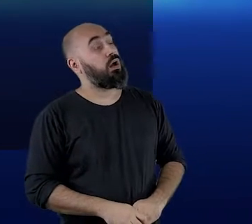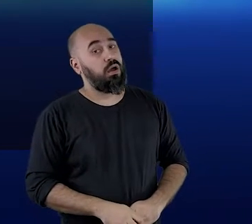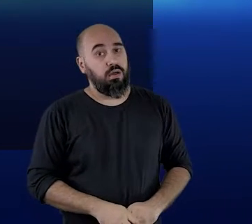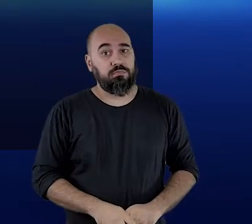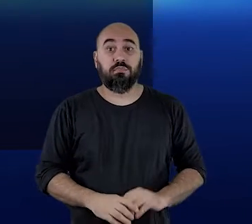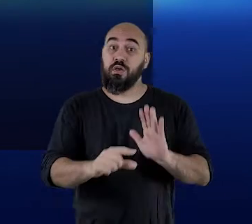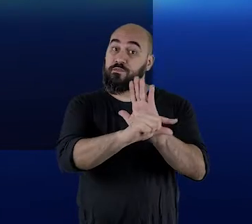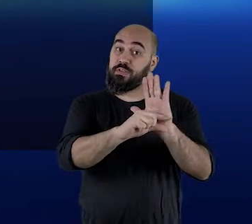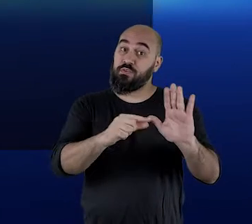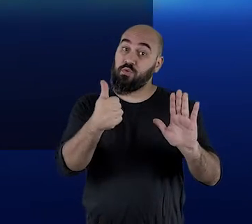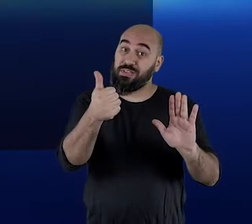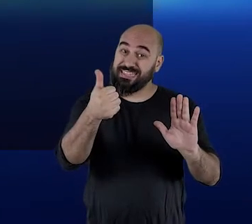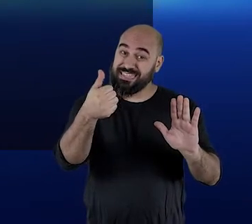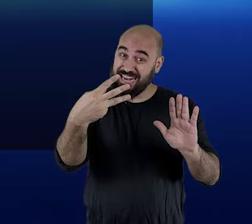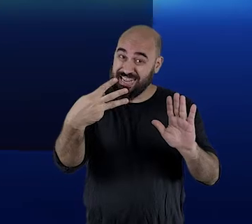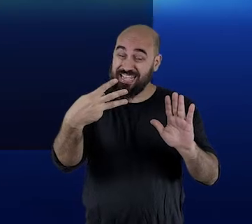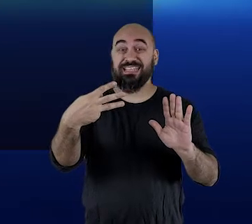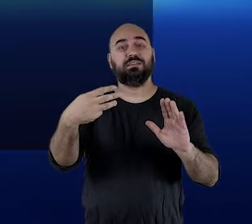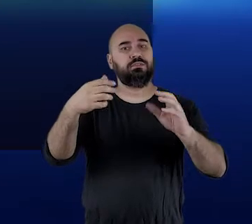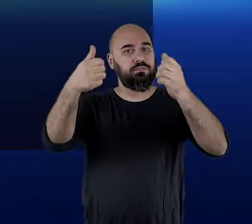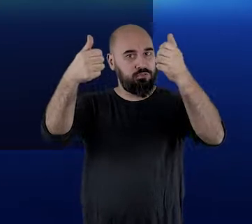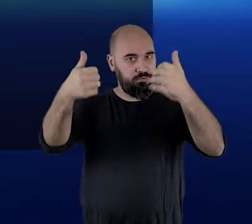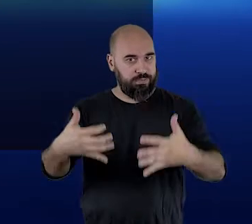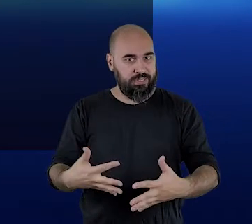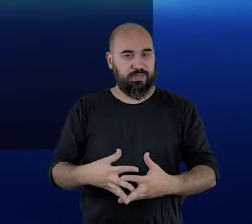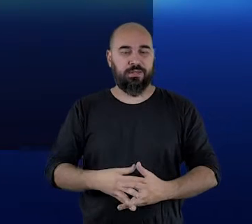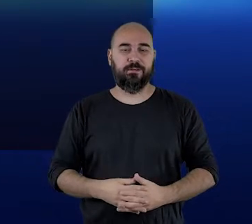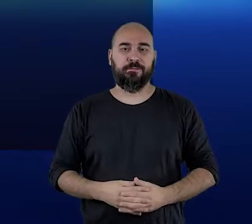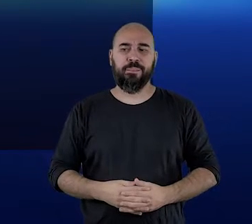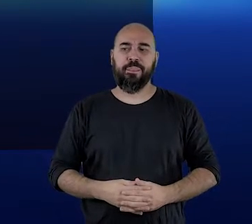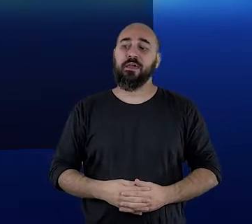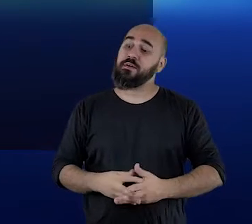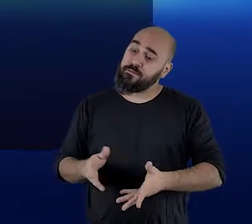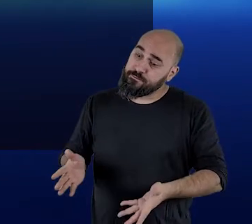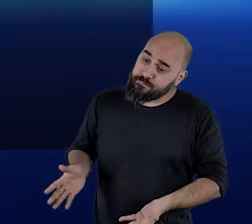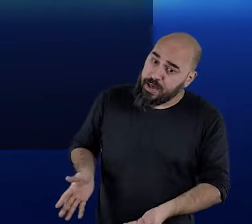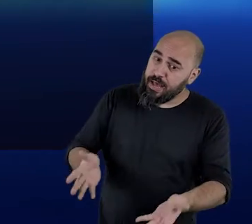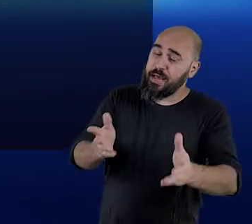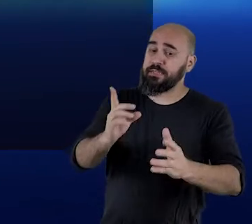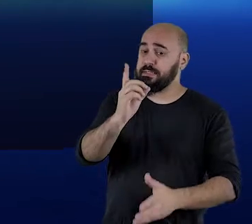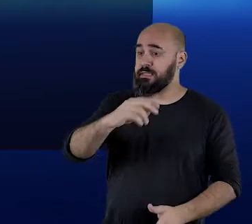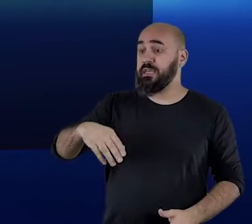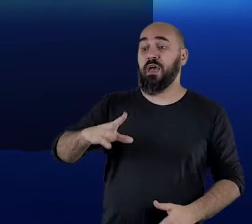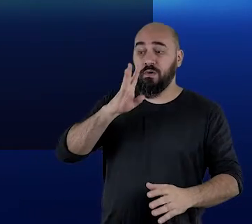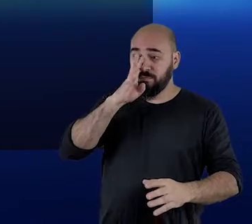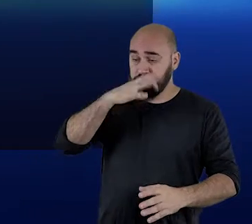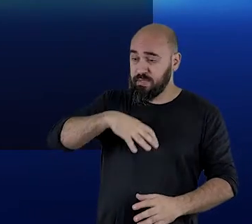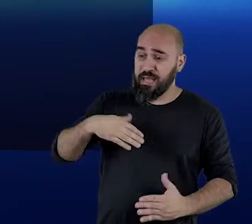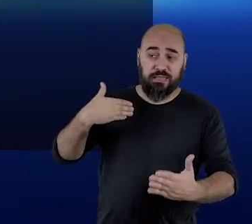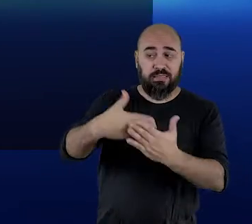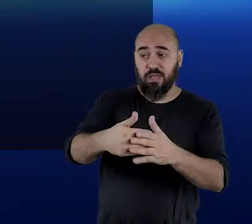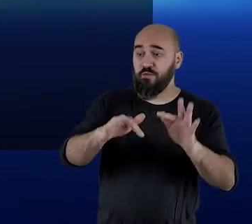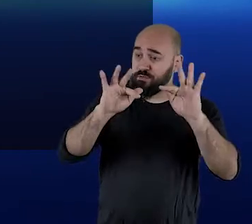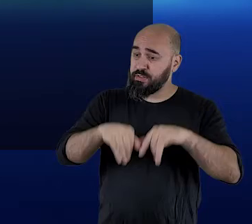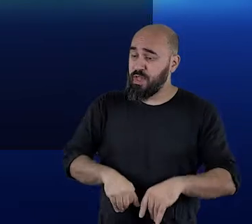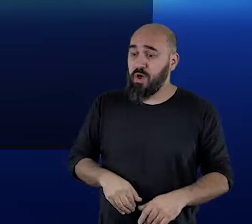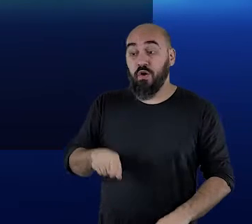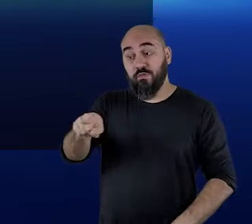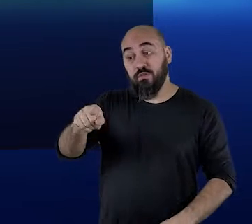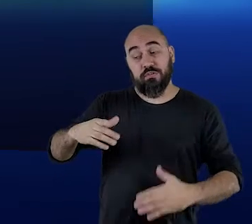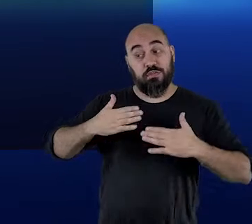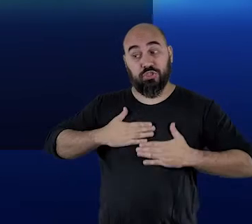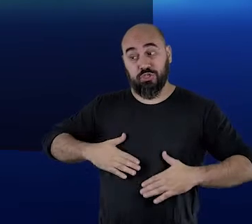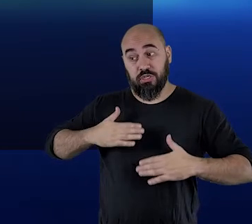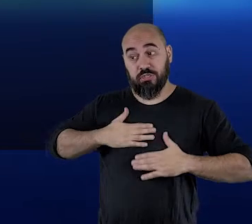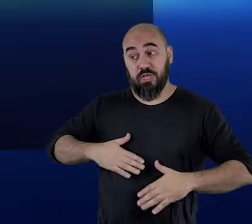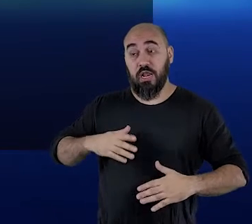diz assim, o último verso do livro de Daniel: tu, porém, segue o teu caminho até o fim, pois descansarás e